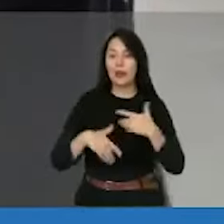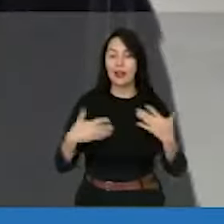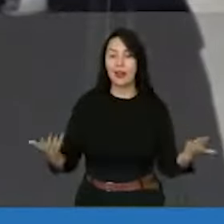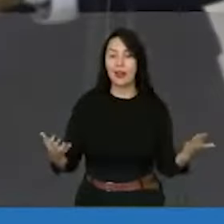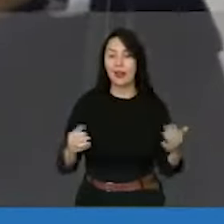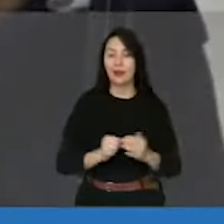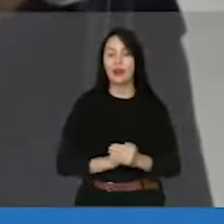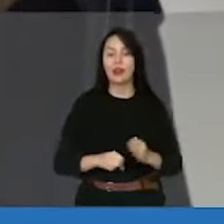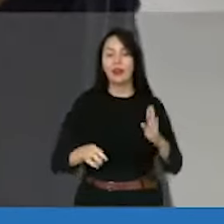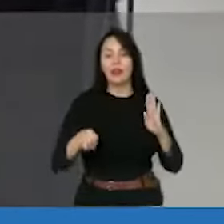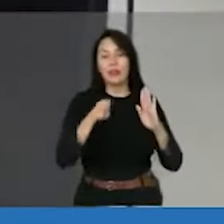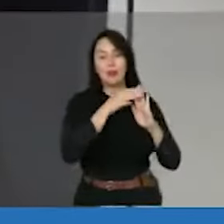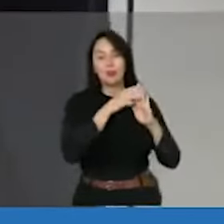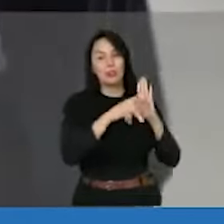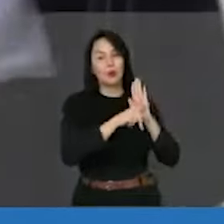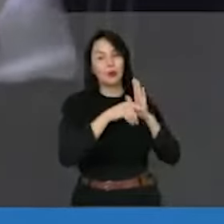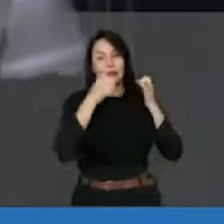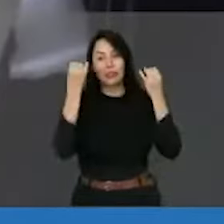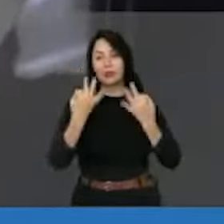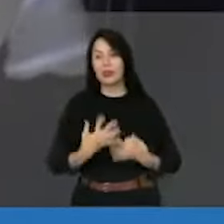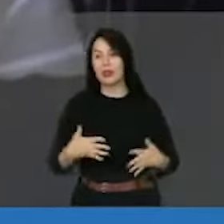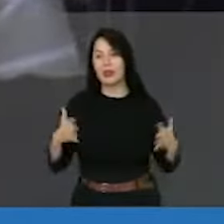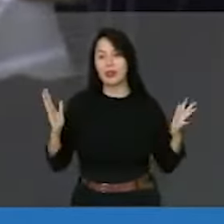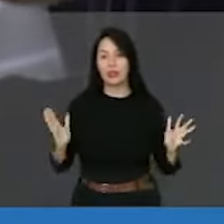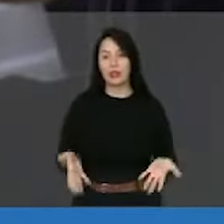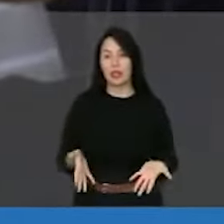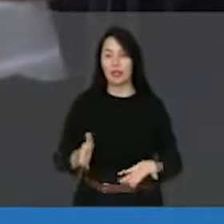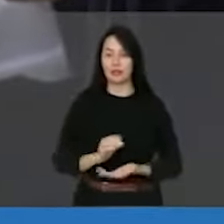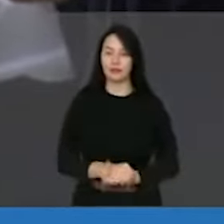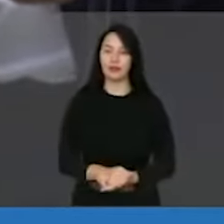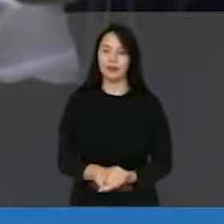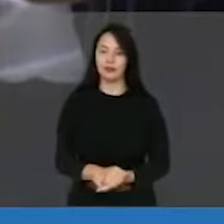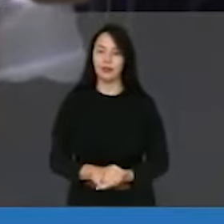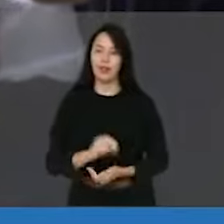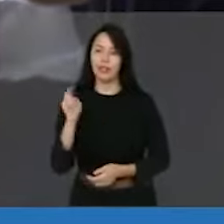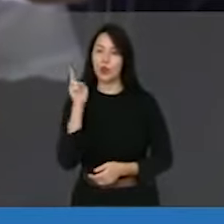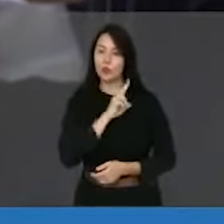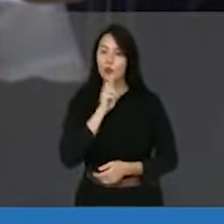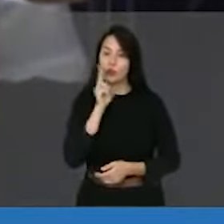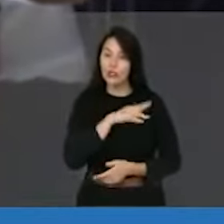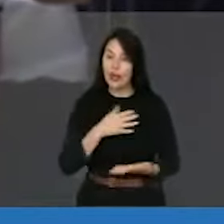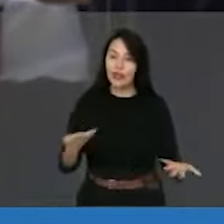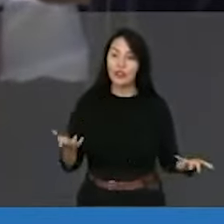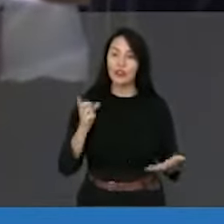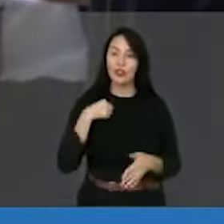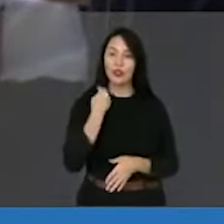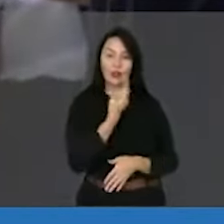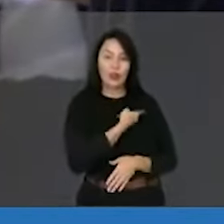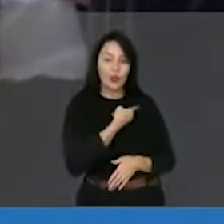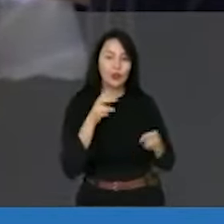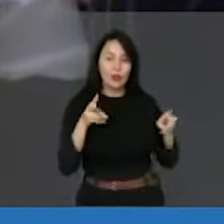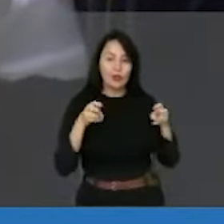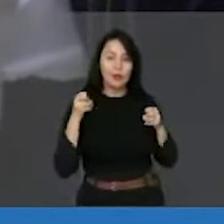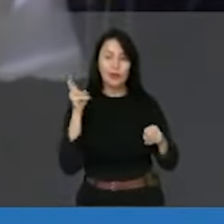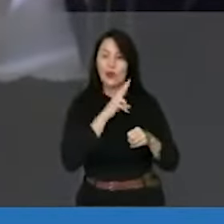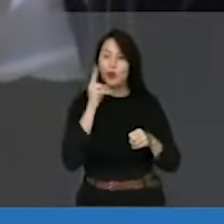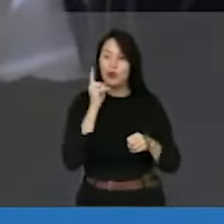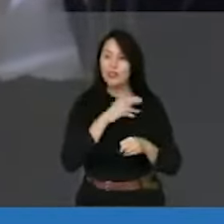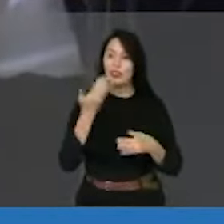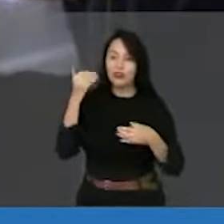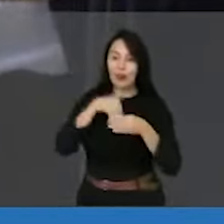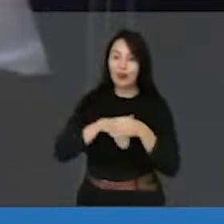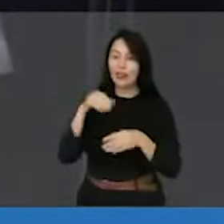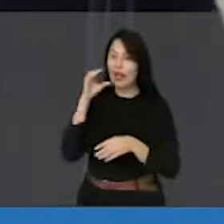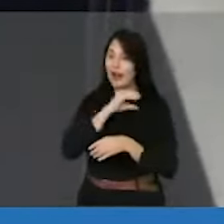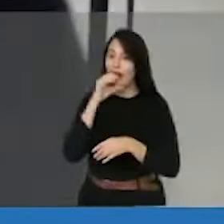provisória. Na medida provisória já tem essa previsão. Se há urgência, e nós achamos que há urgência, é preciso votar logo. Como é